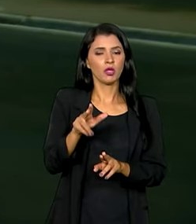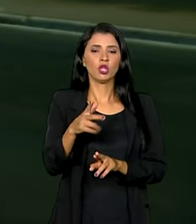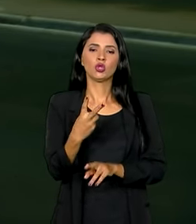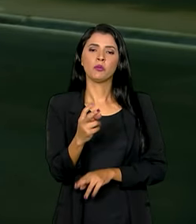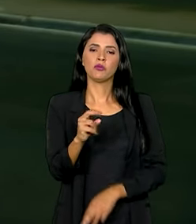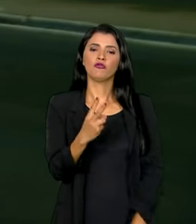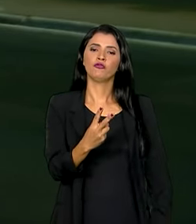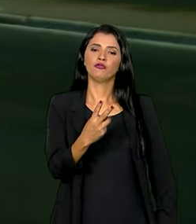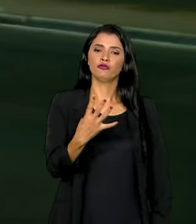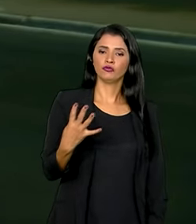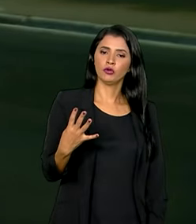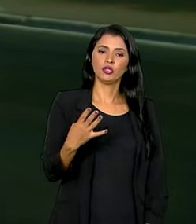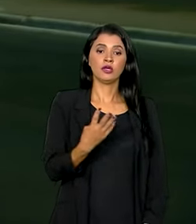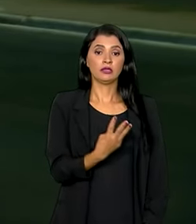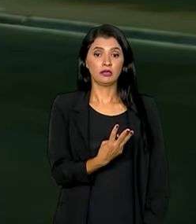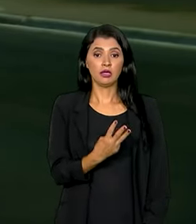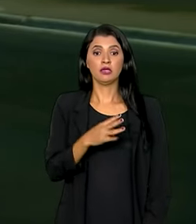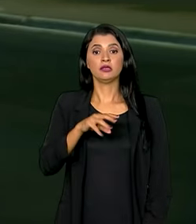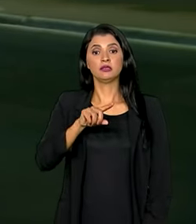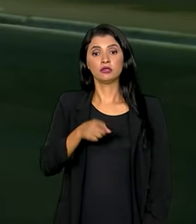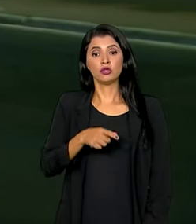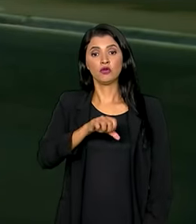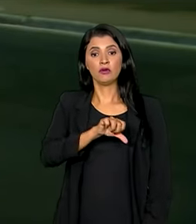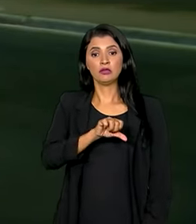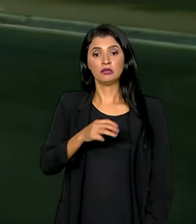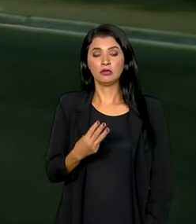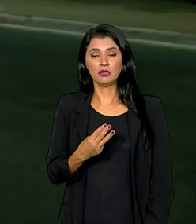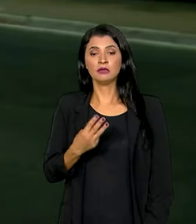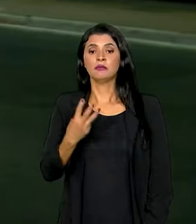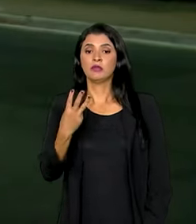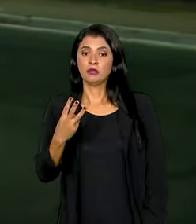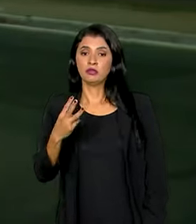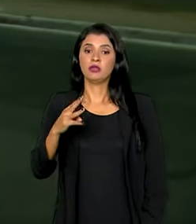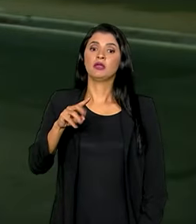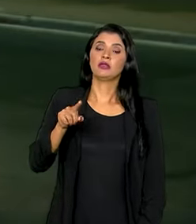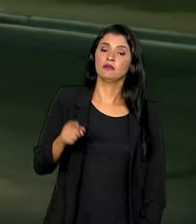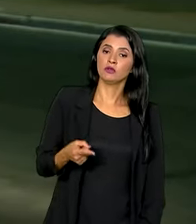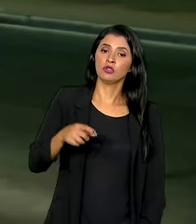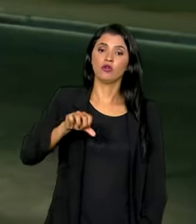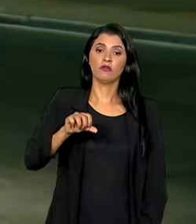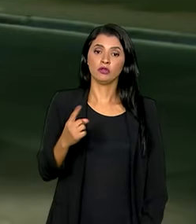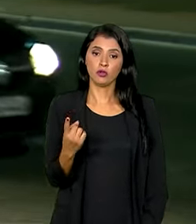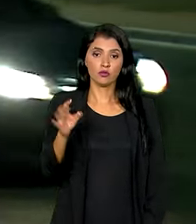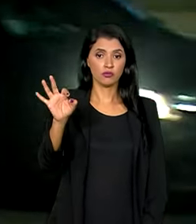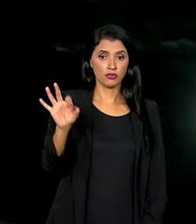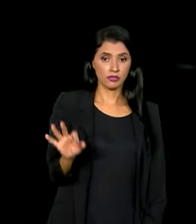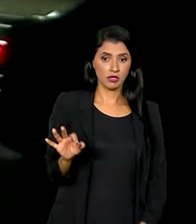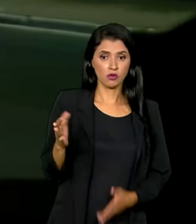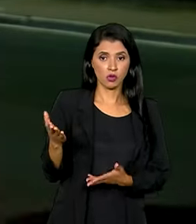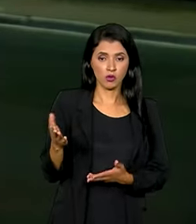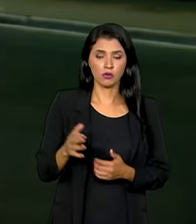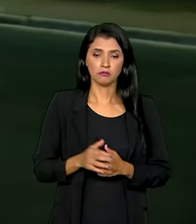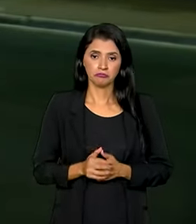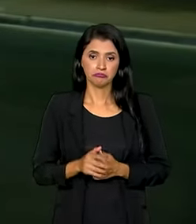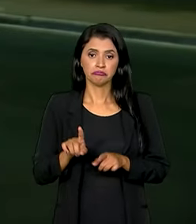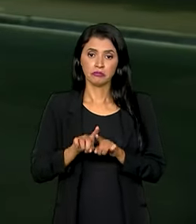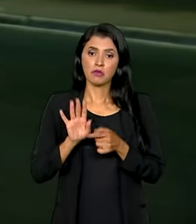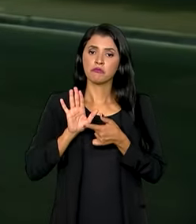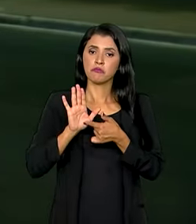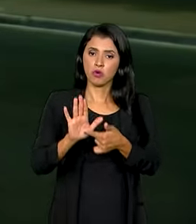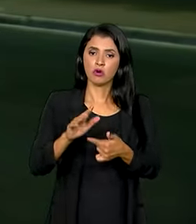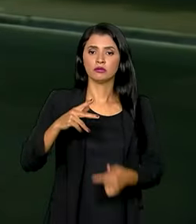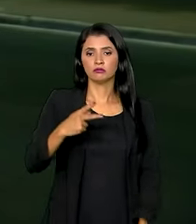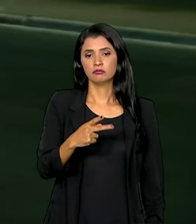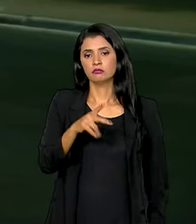2024 caiu de 3,93% para 3,91%. O boletim Focus também aponta que o PIB,